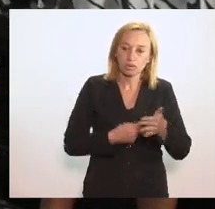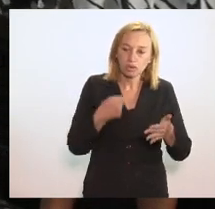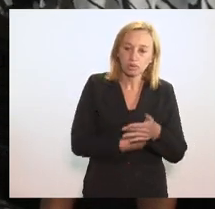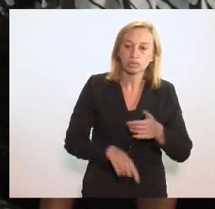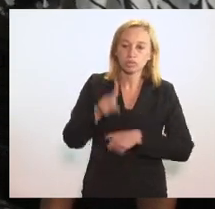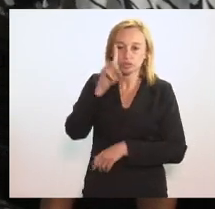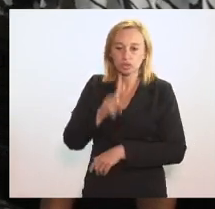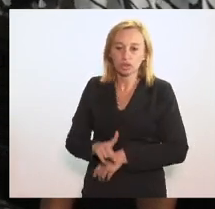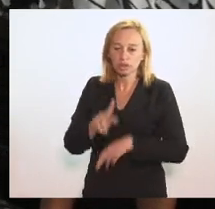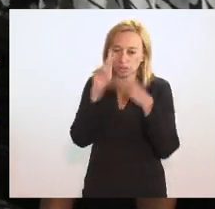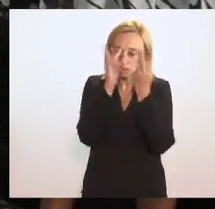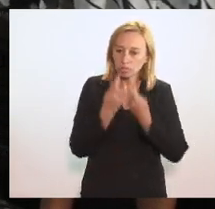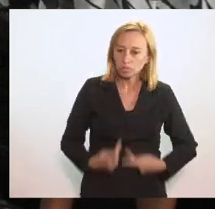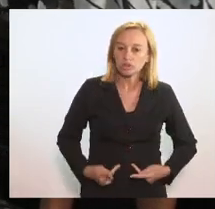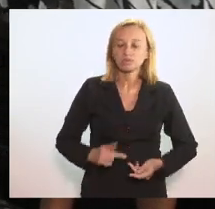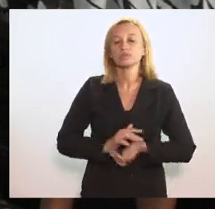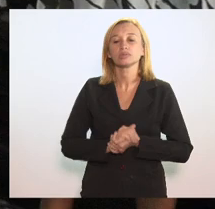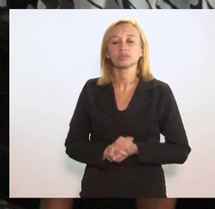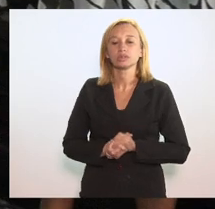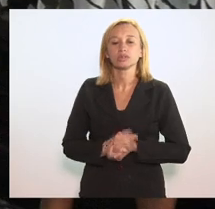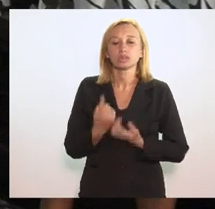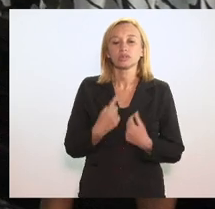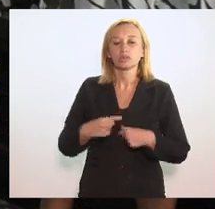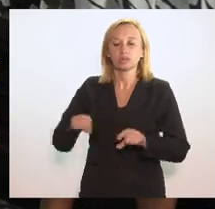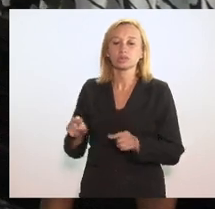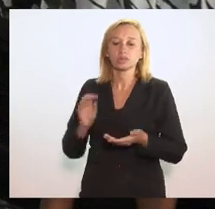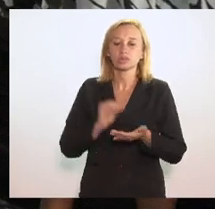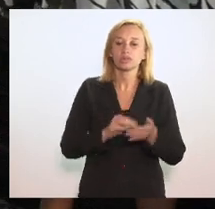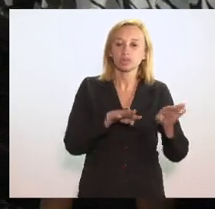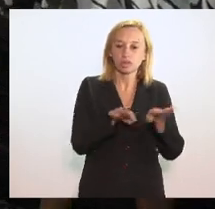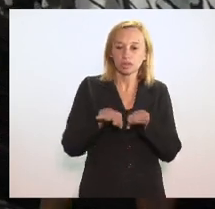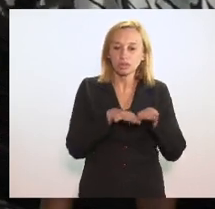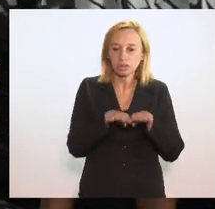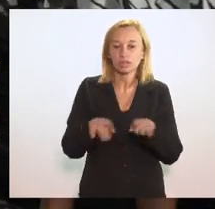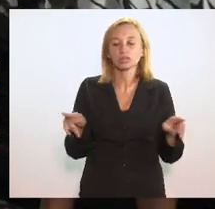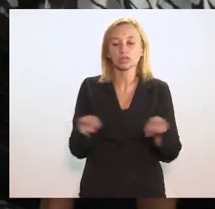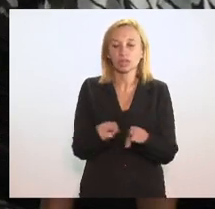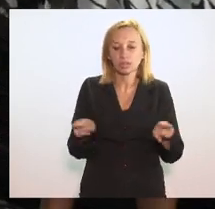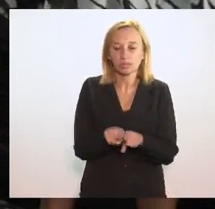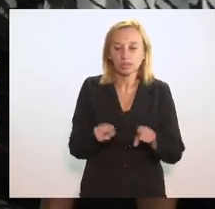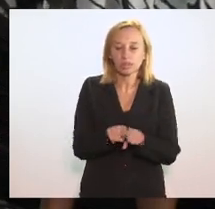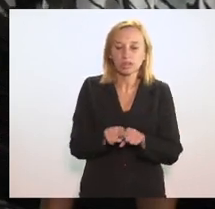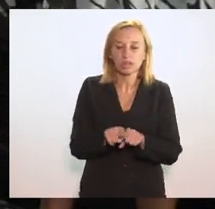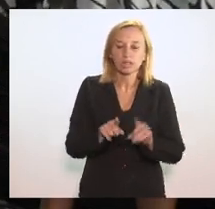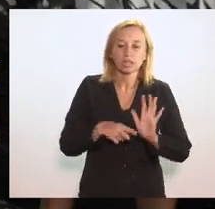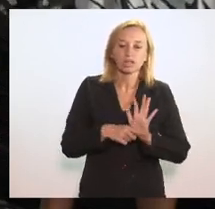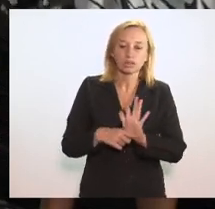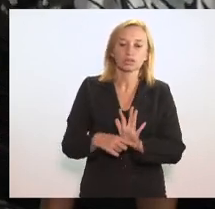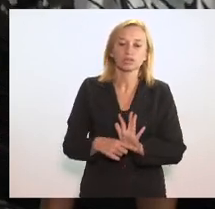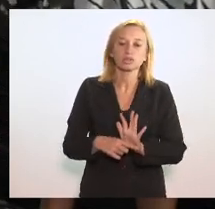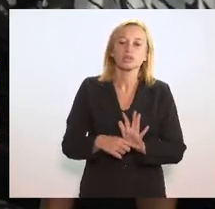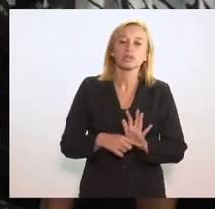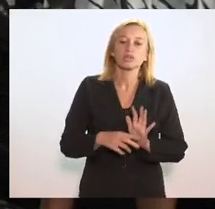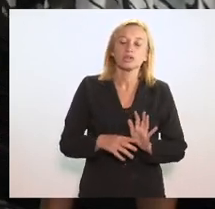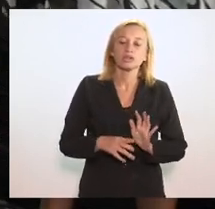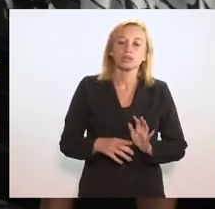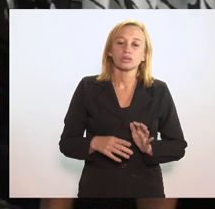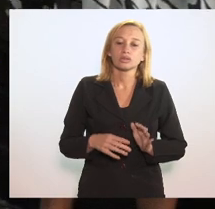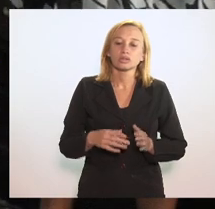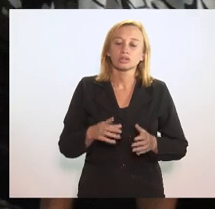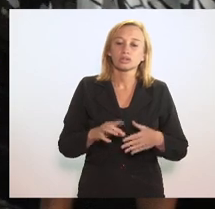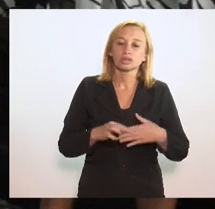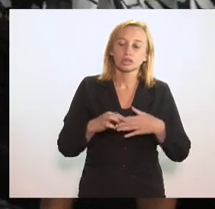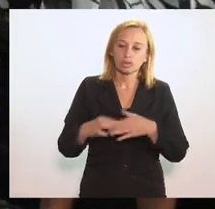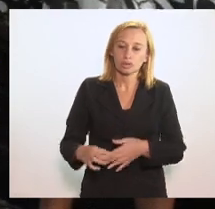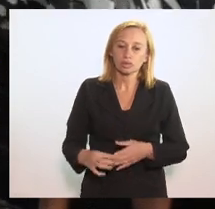humanos, um combatente contra as desigualdades, lutador também da causa da proteção animal, presidiu a Comissão de Direitos Humanos na Câmara